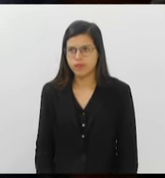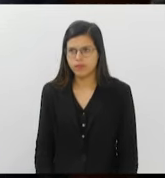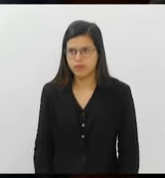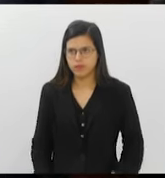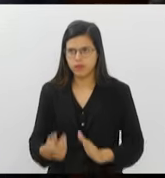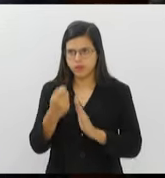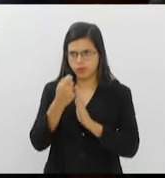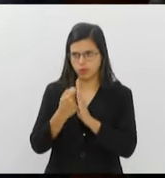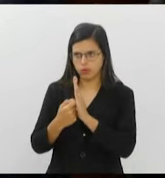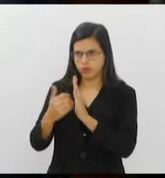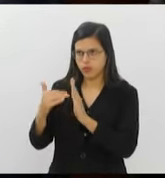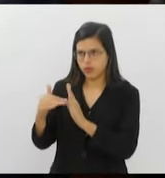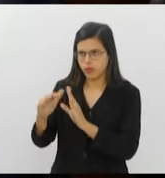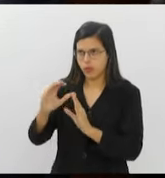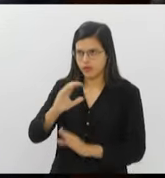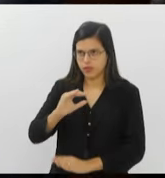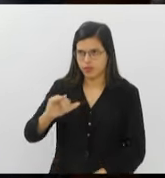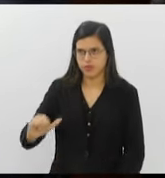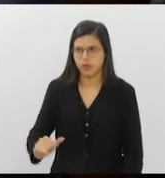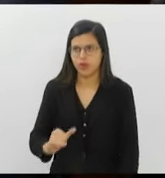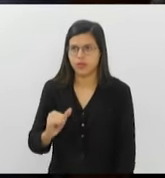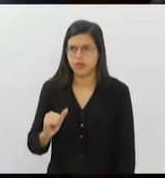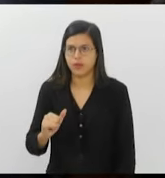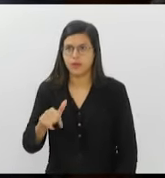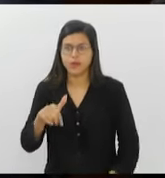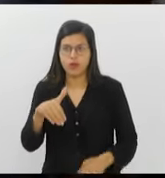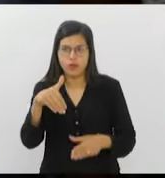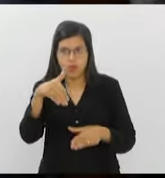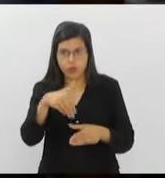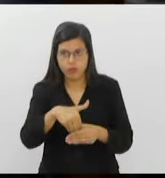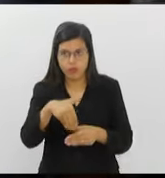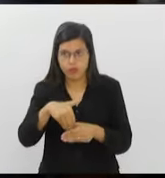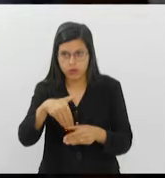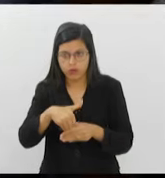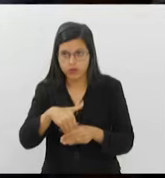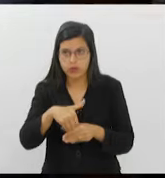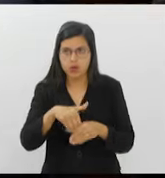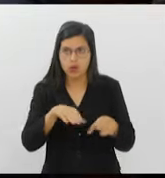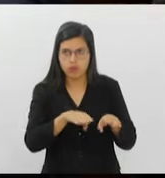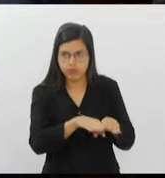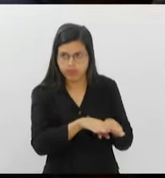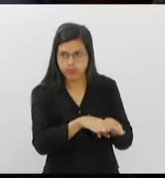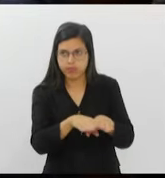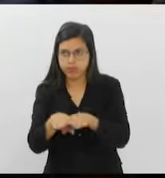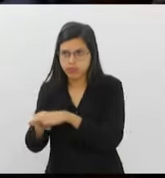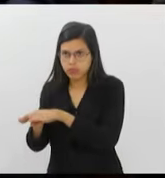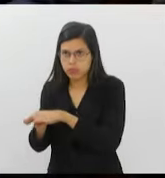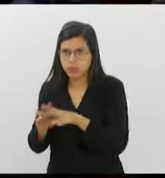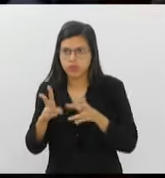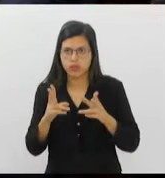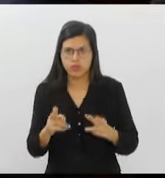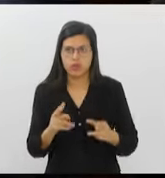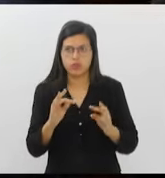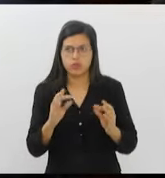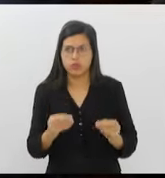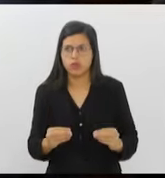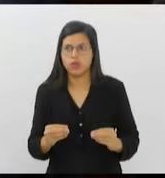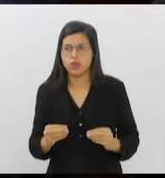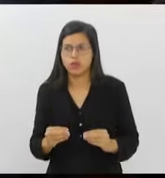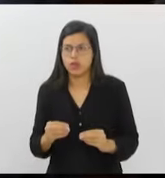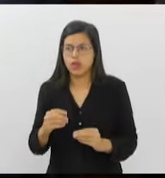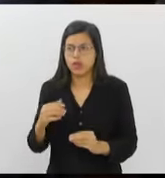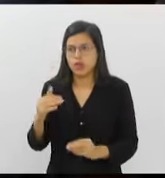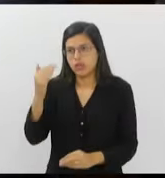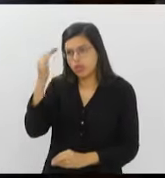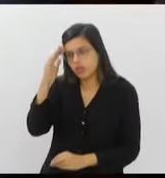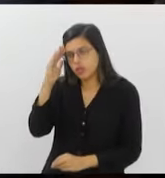CCJ. Quando chegou na CCJ, numa votação consensual, como tem sido todas as votações, a gente chegou a um